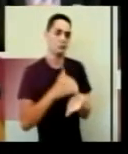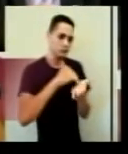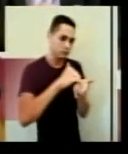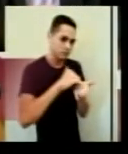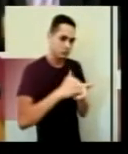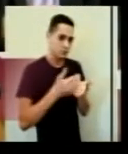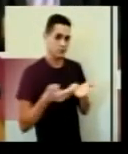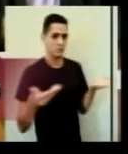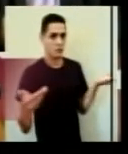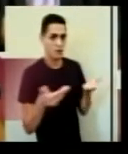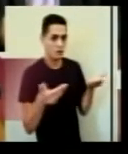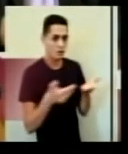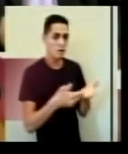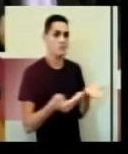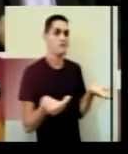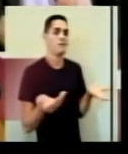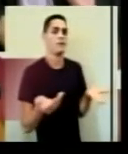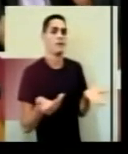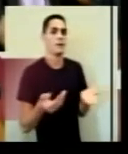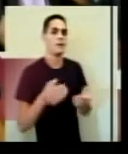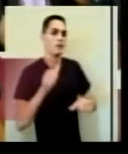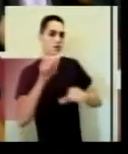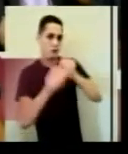Muito obrigado a todos.